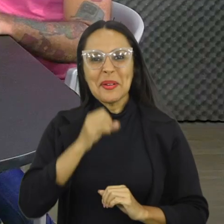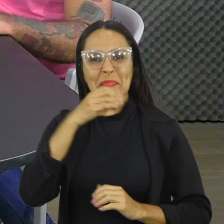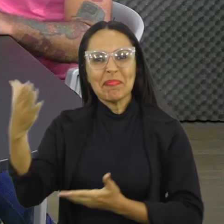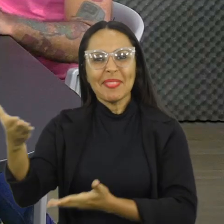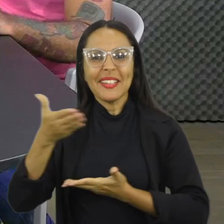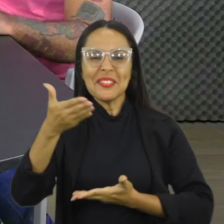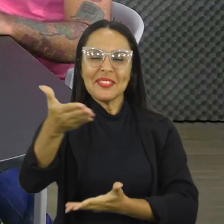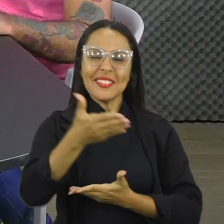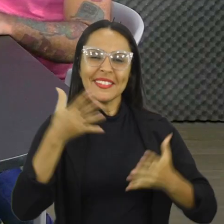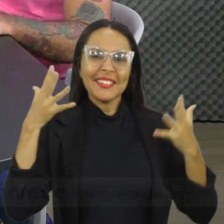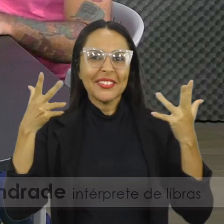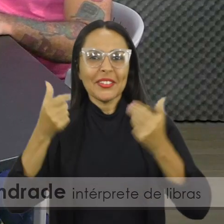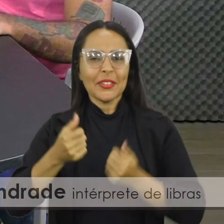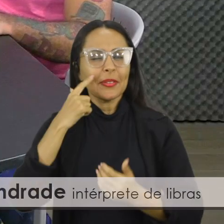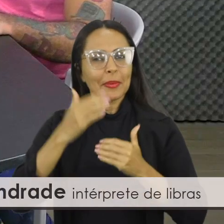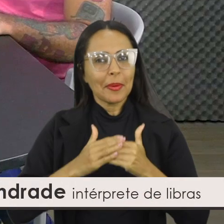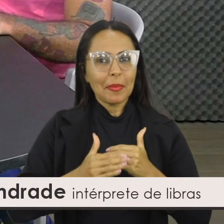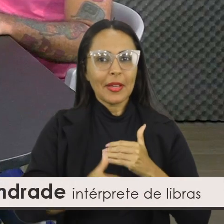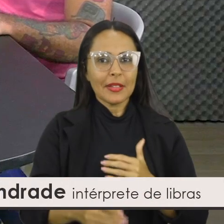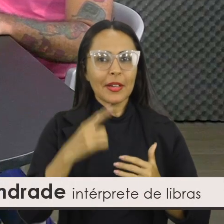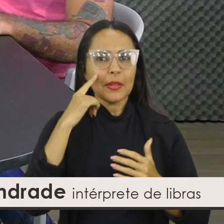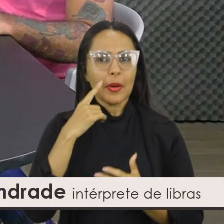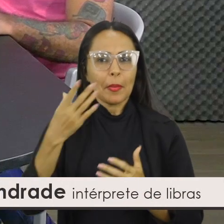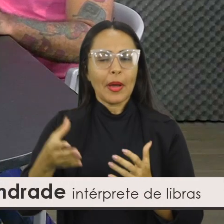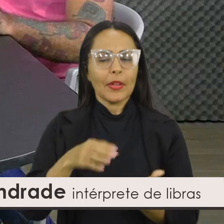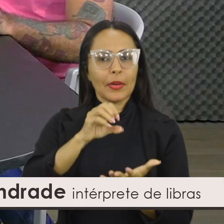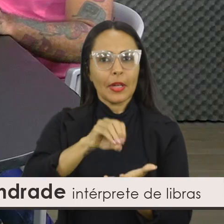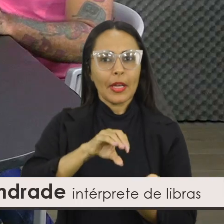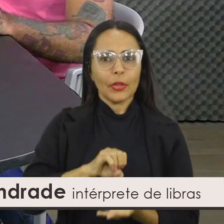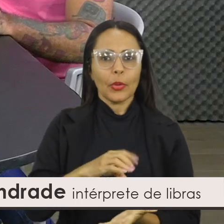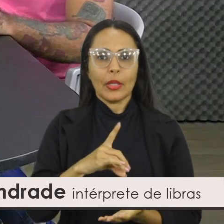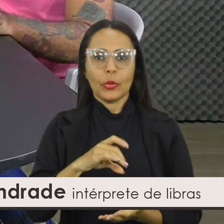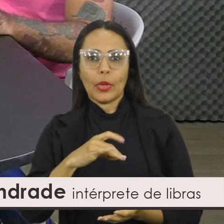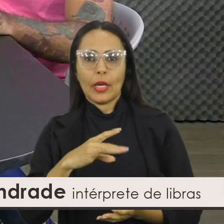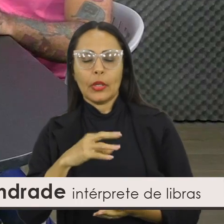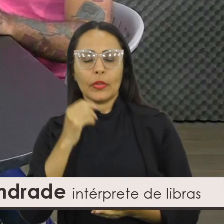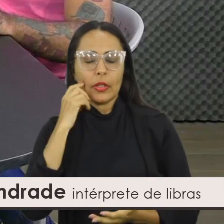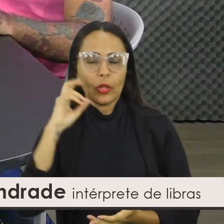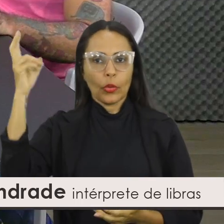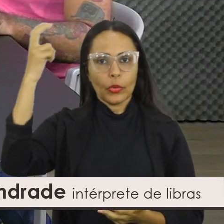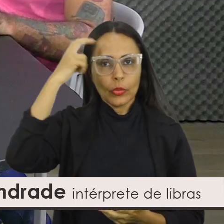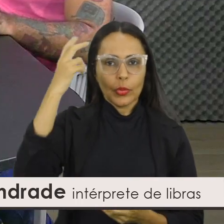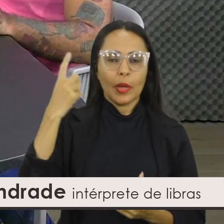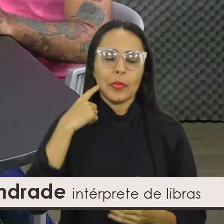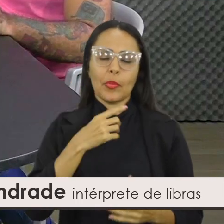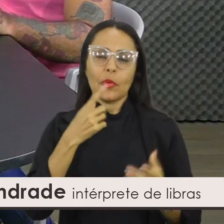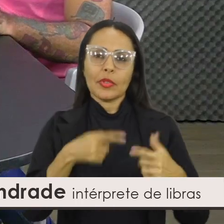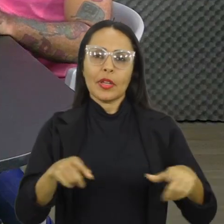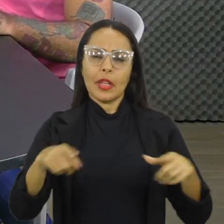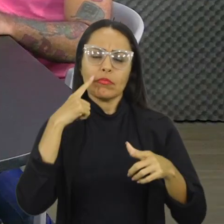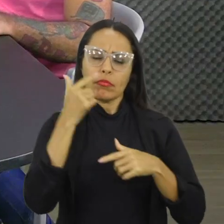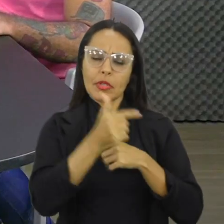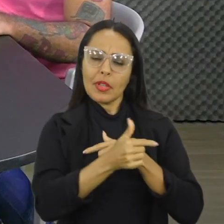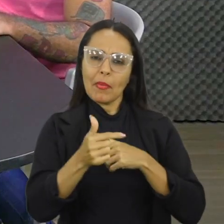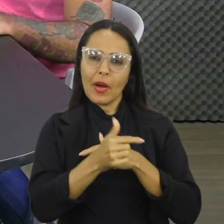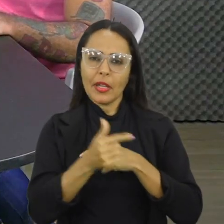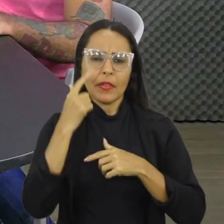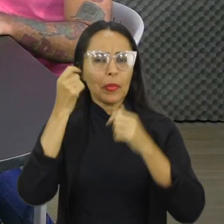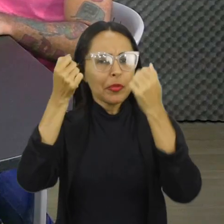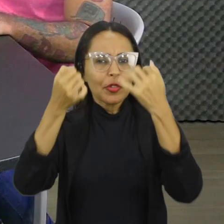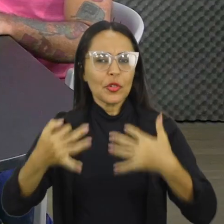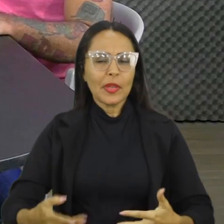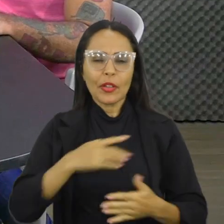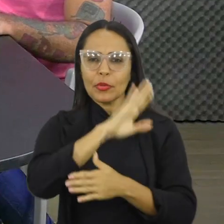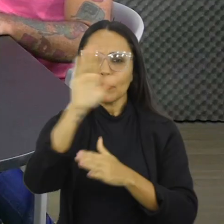Sejam bem-vindas, bem-vindos. Estamos começando mais um Educadoc, dessa vez falando sobre cultura, música e educação. Na verdade, essa semana falando sobre cultura,